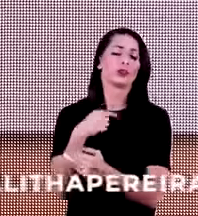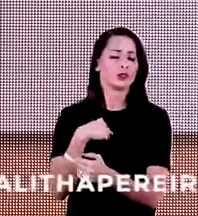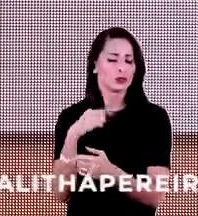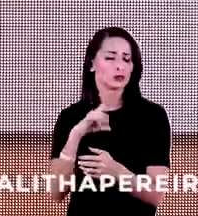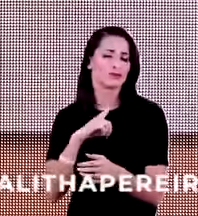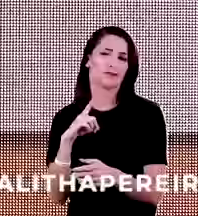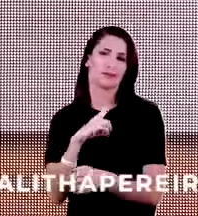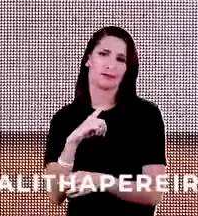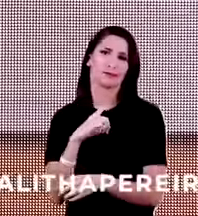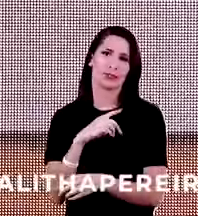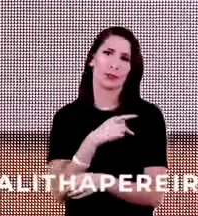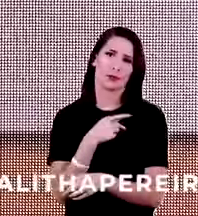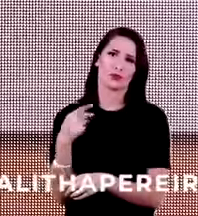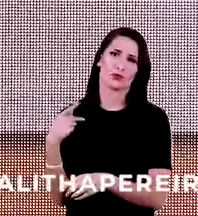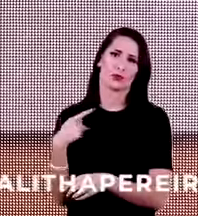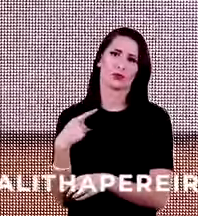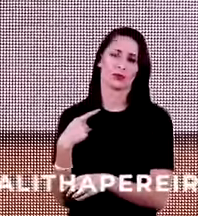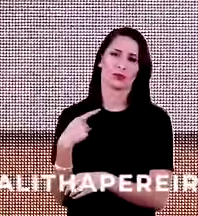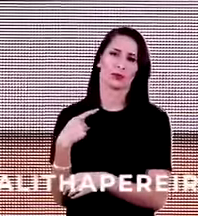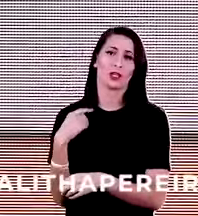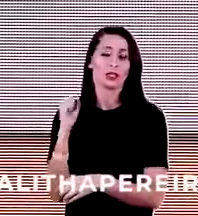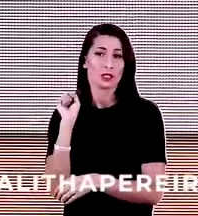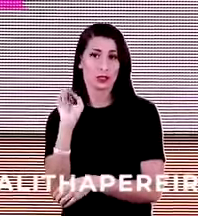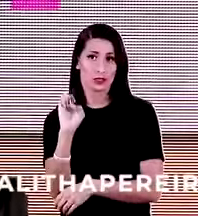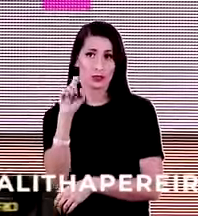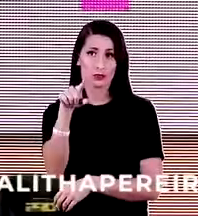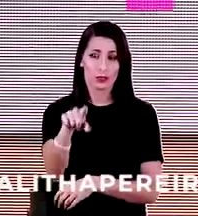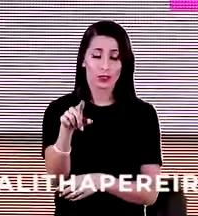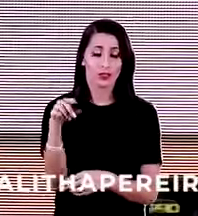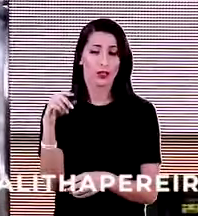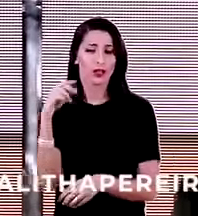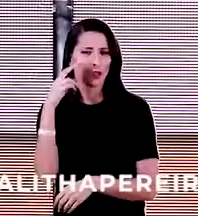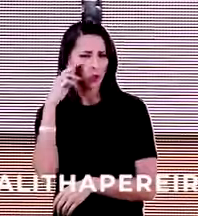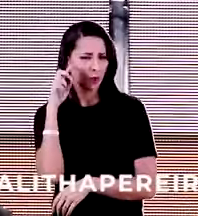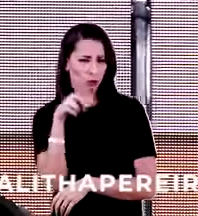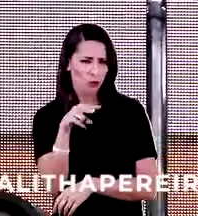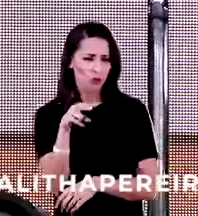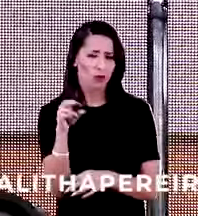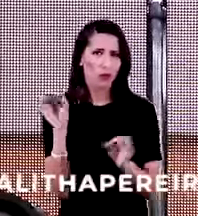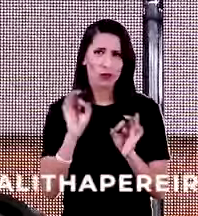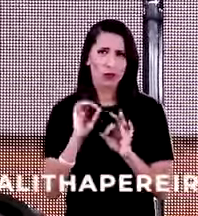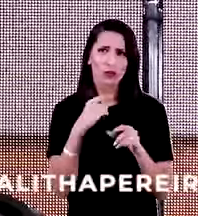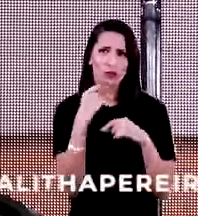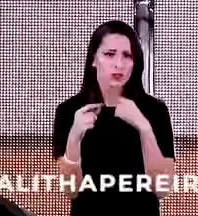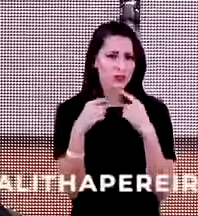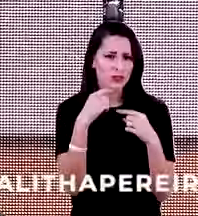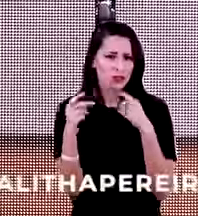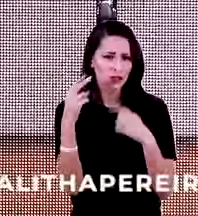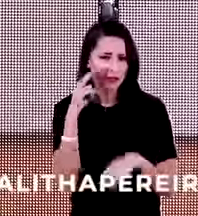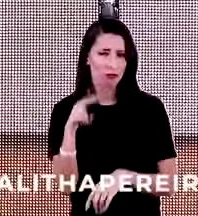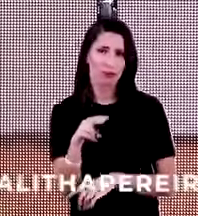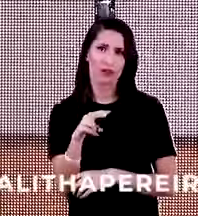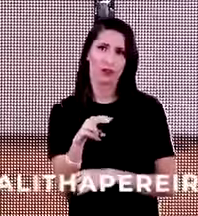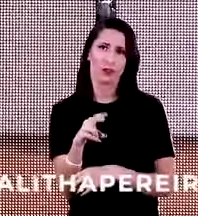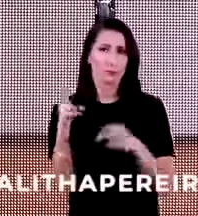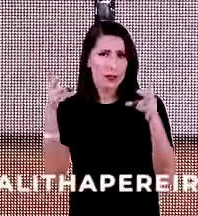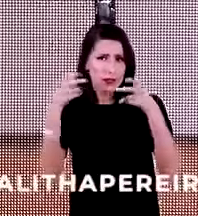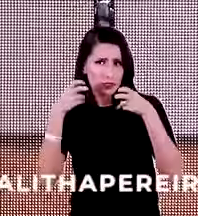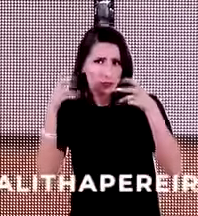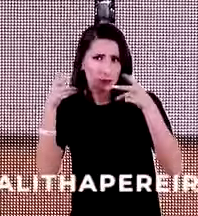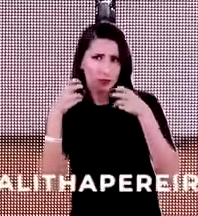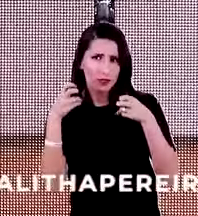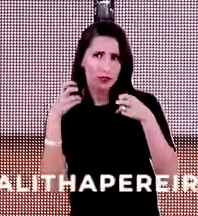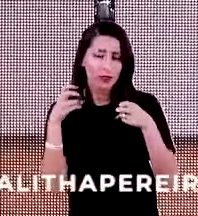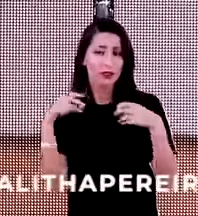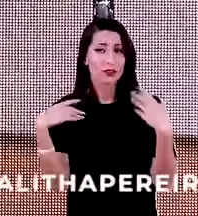pastora. Se você ainda não conseguiu identificar, depois dessa mensagem você vai conseguir identificar. E mais do que isso, você vai